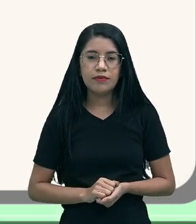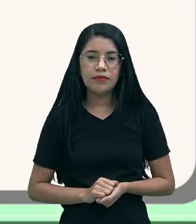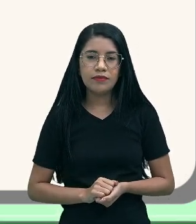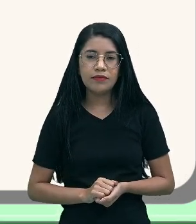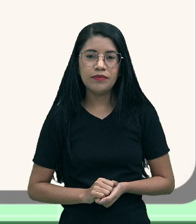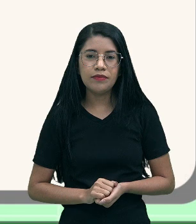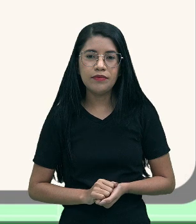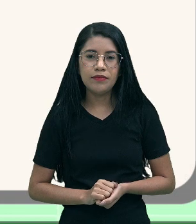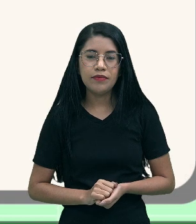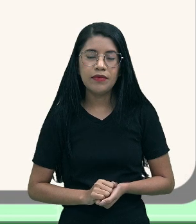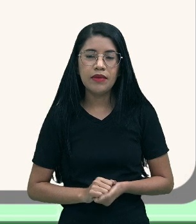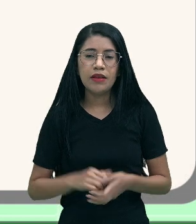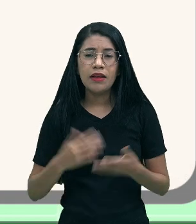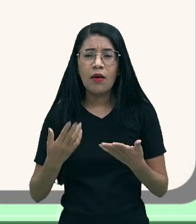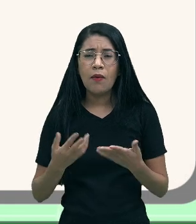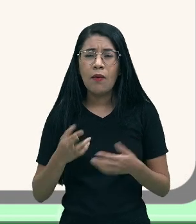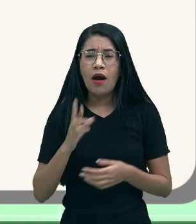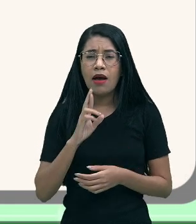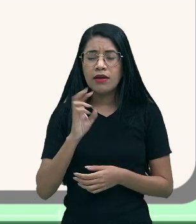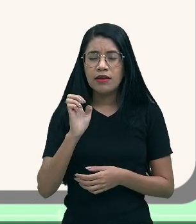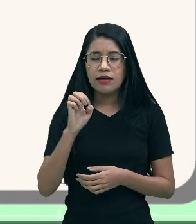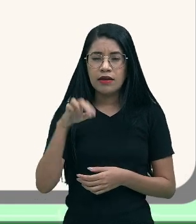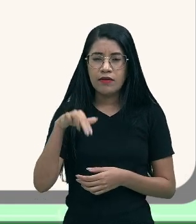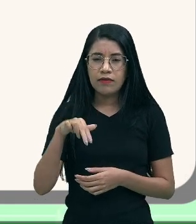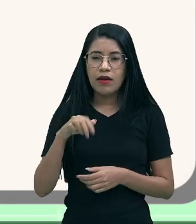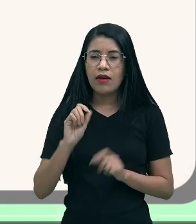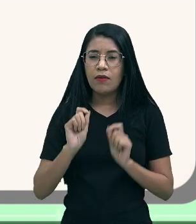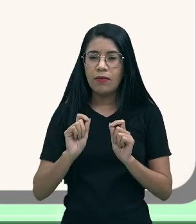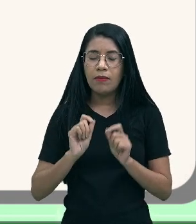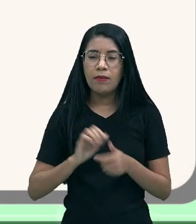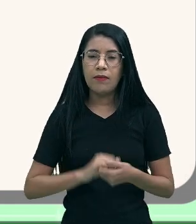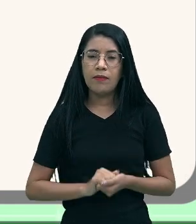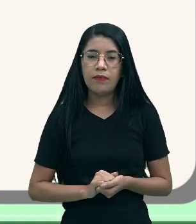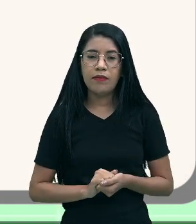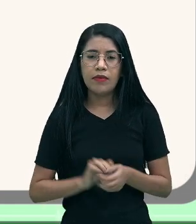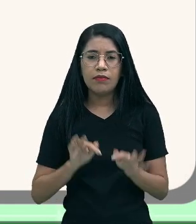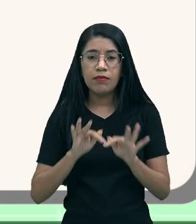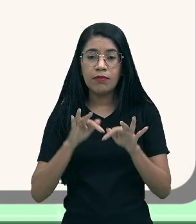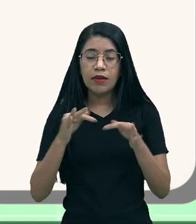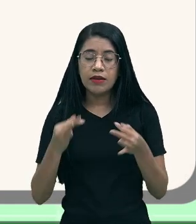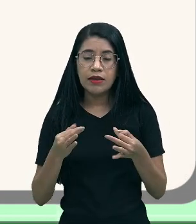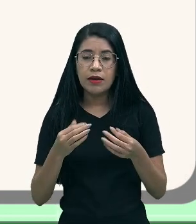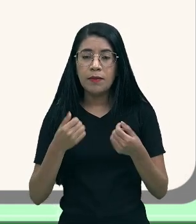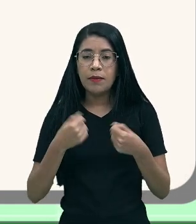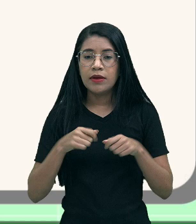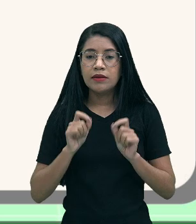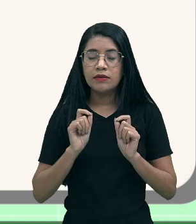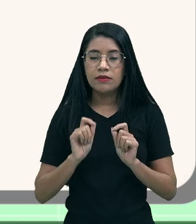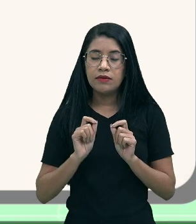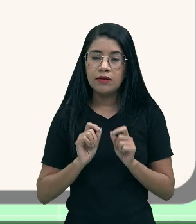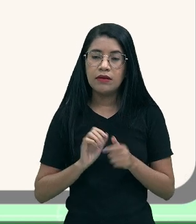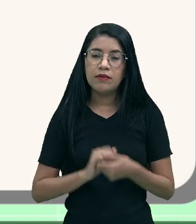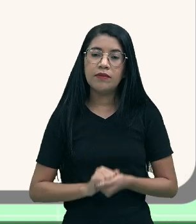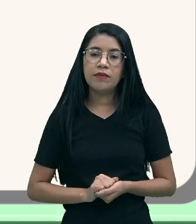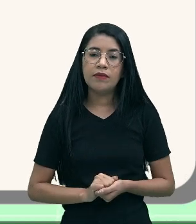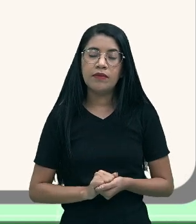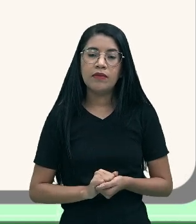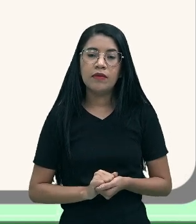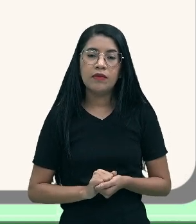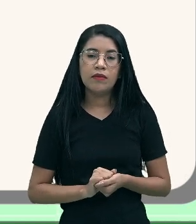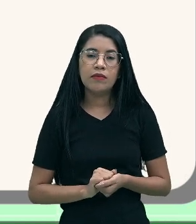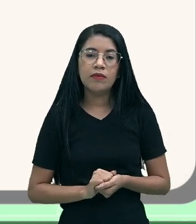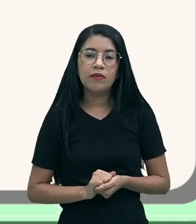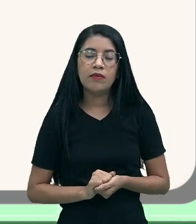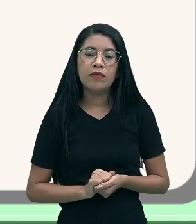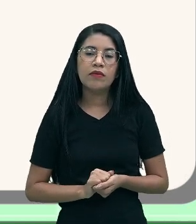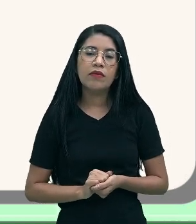ohms. Qual é a resistência equivalente desse circuito? Muito simples, né, pessoal? Então, olha, você pega, para achar a resistência